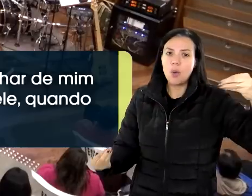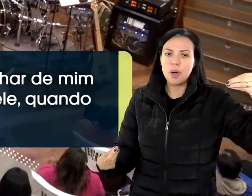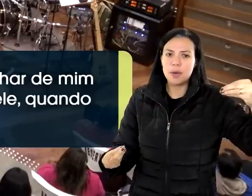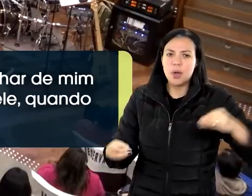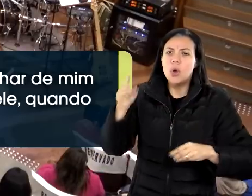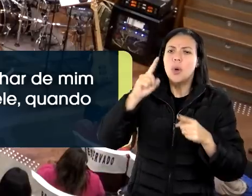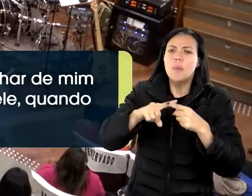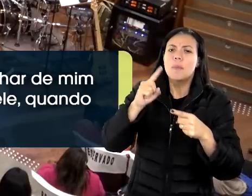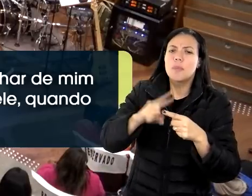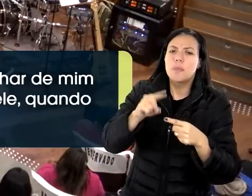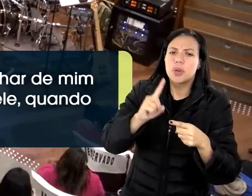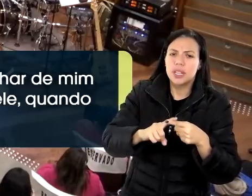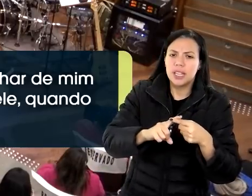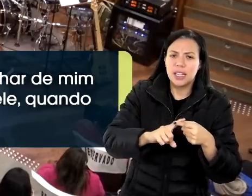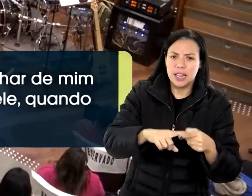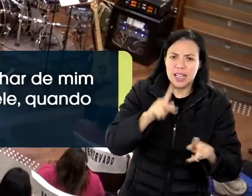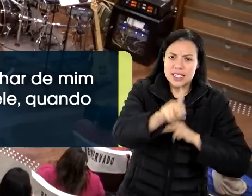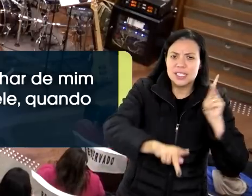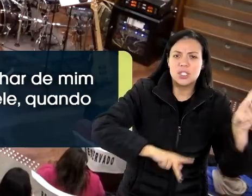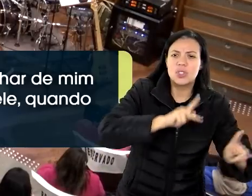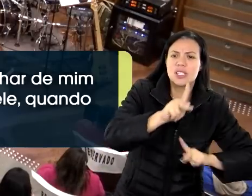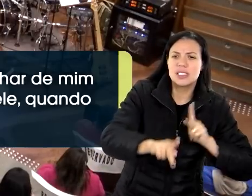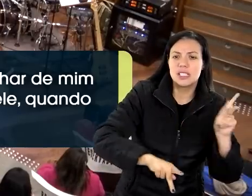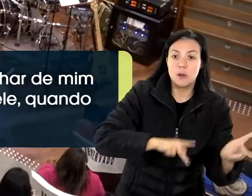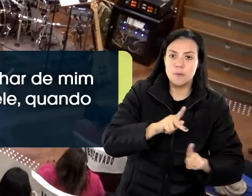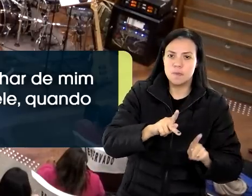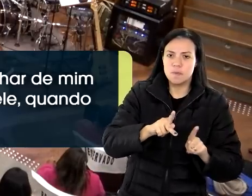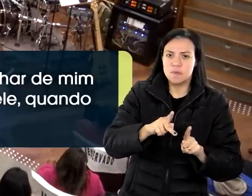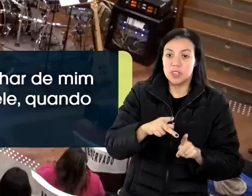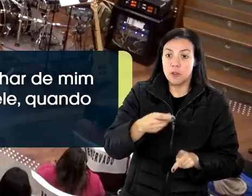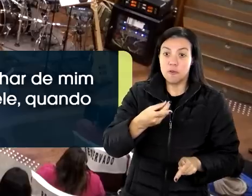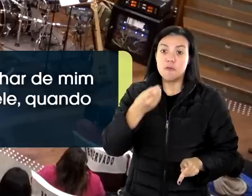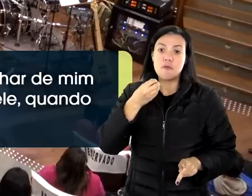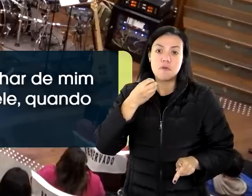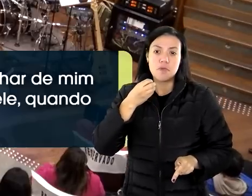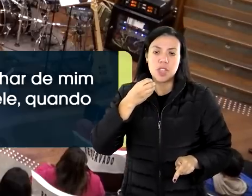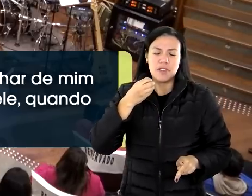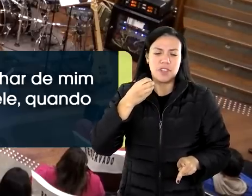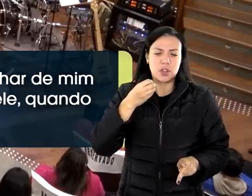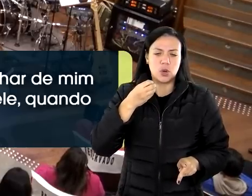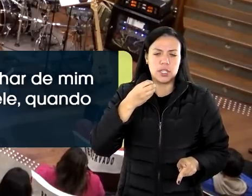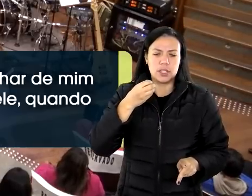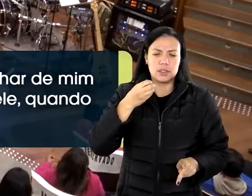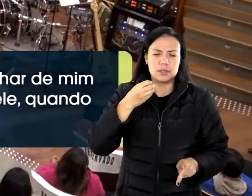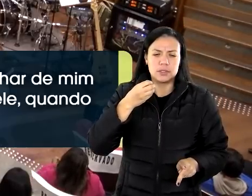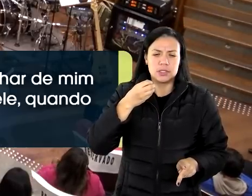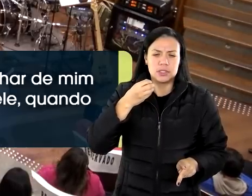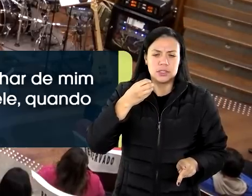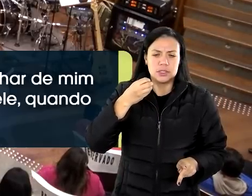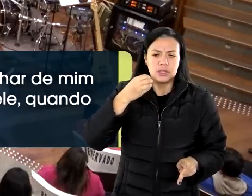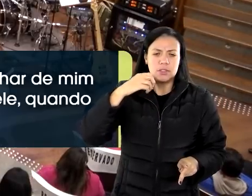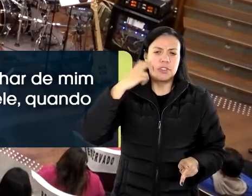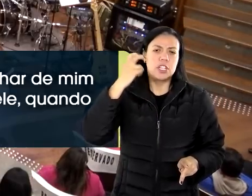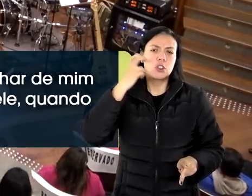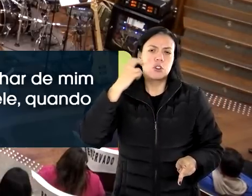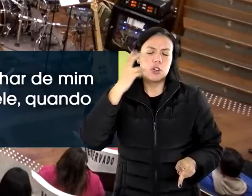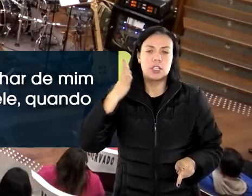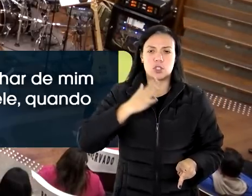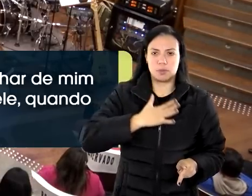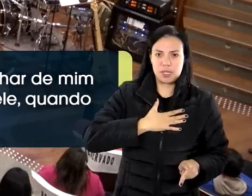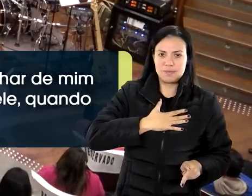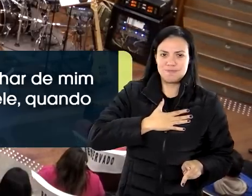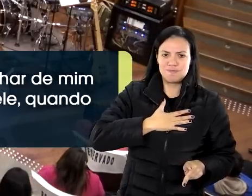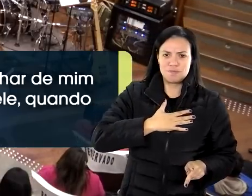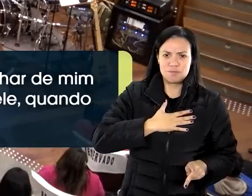adúltera e pecadora se envergonhar de mim e das minhas palavras, também o Filho do